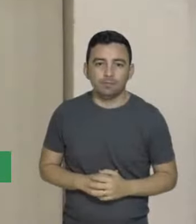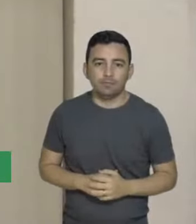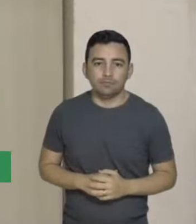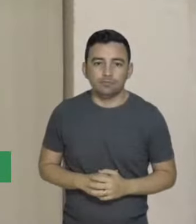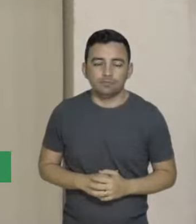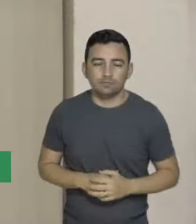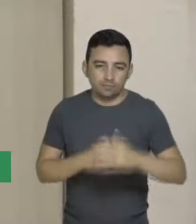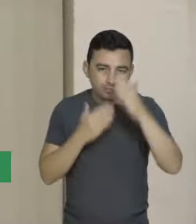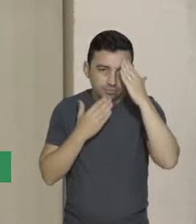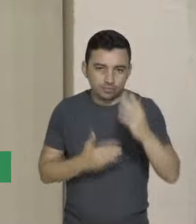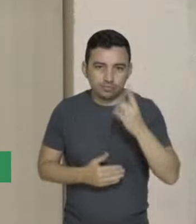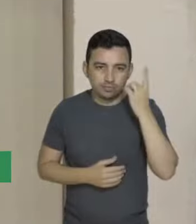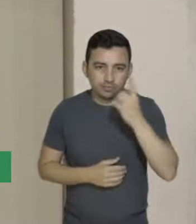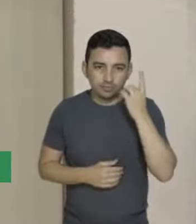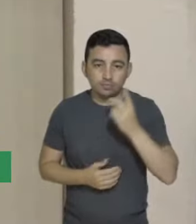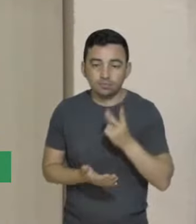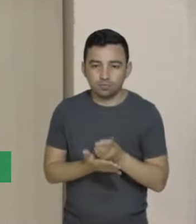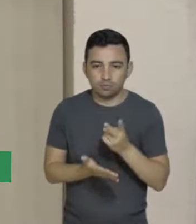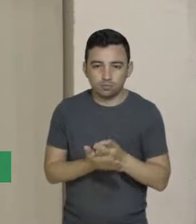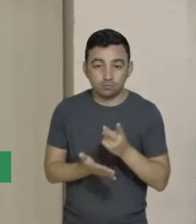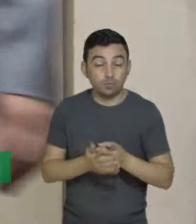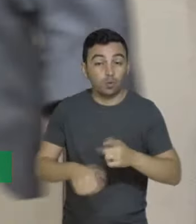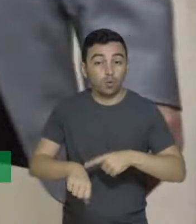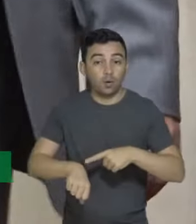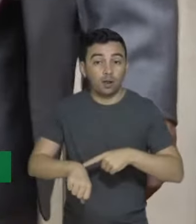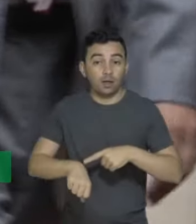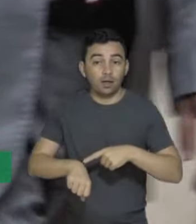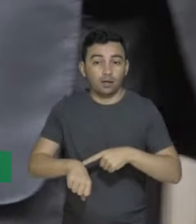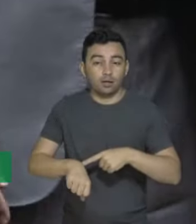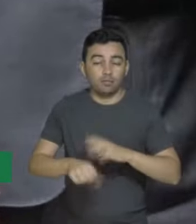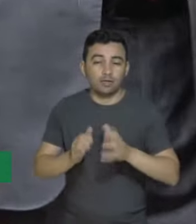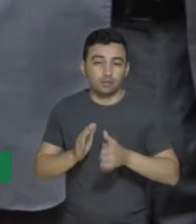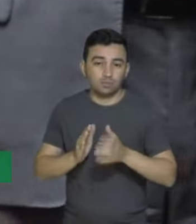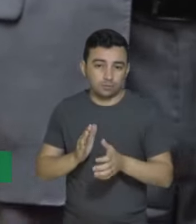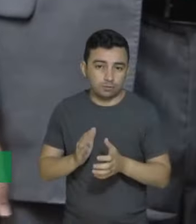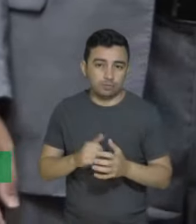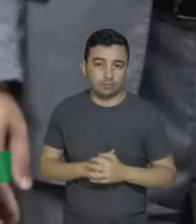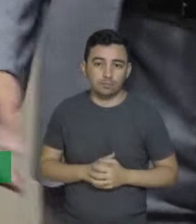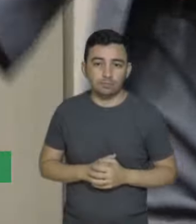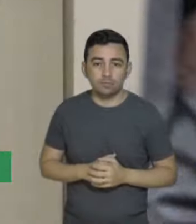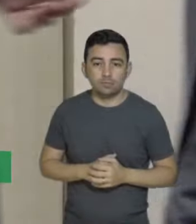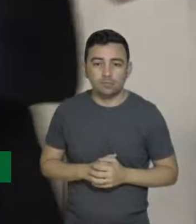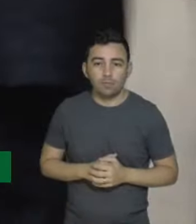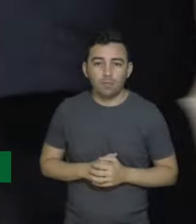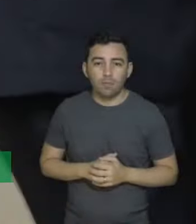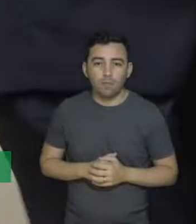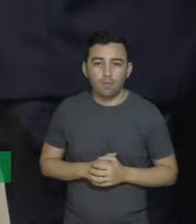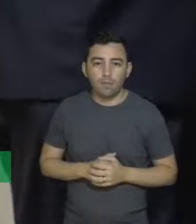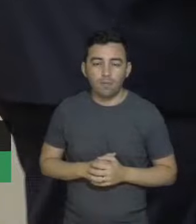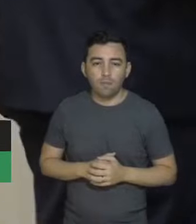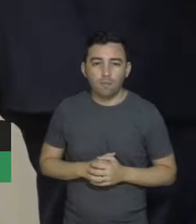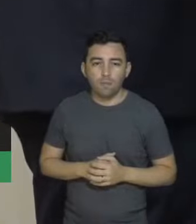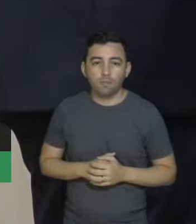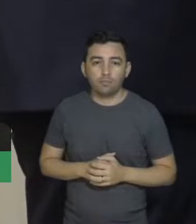deputado. Continuando ainda o horário destinado aos partidos políticos, o bloco